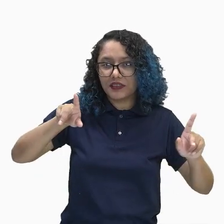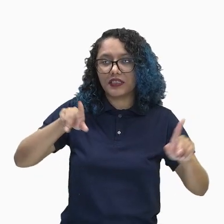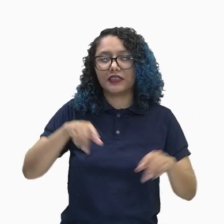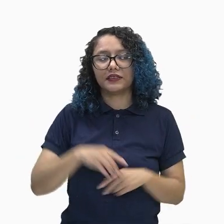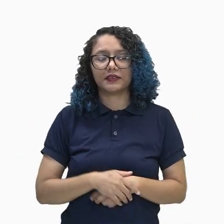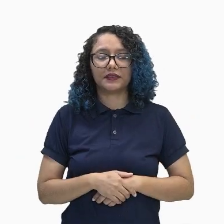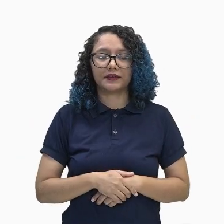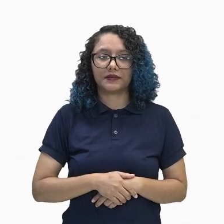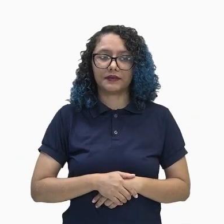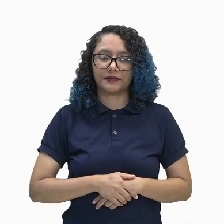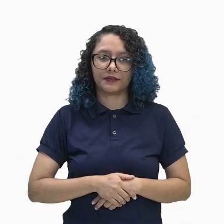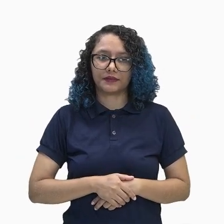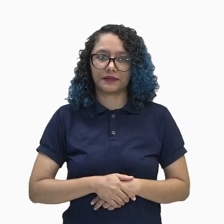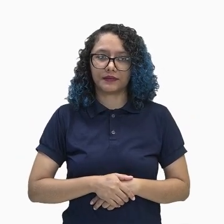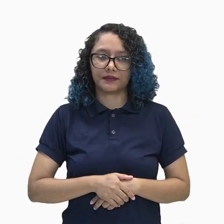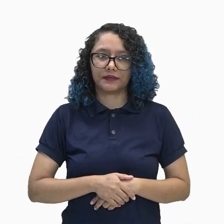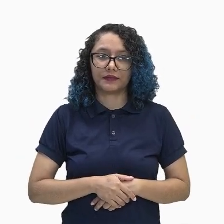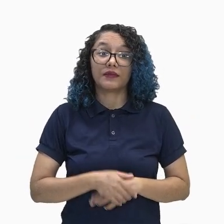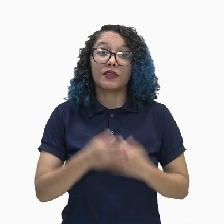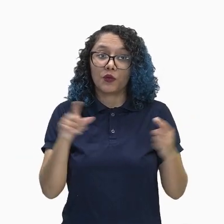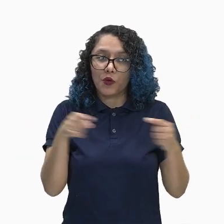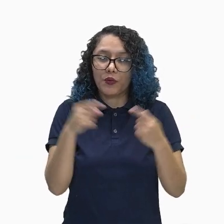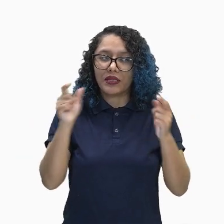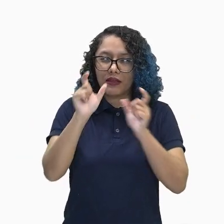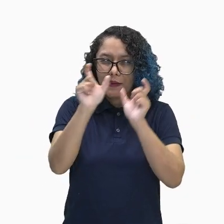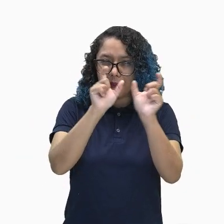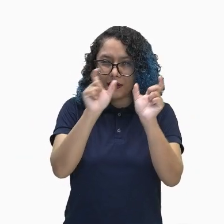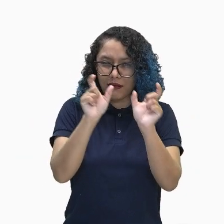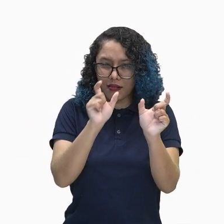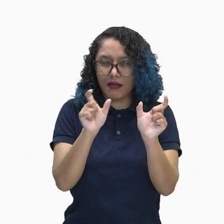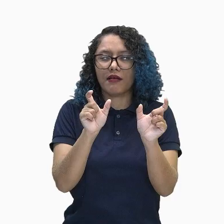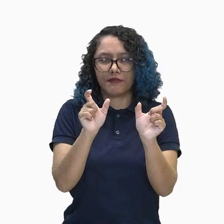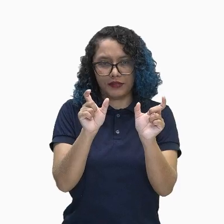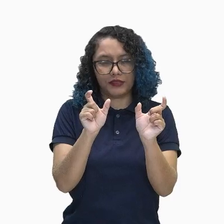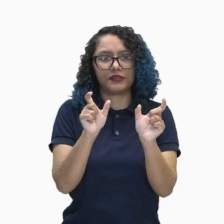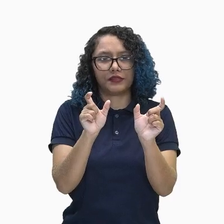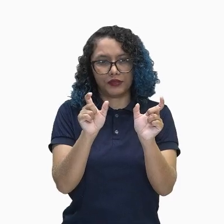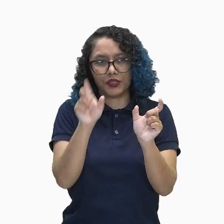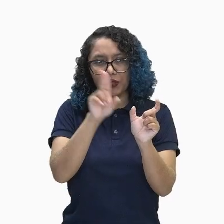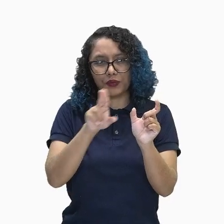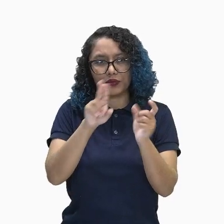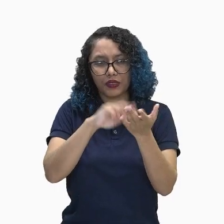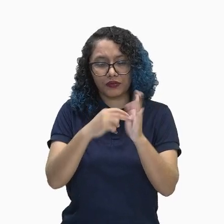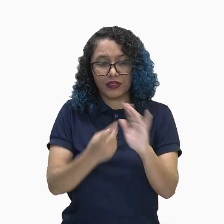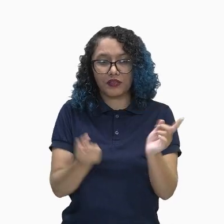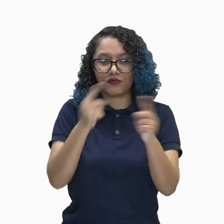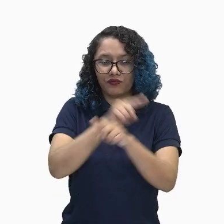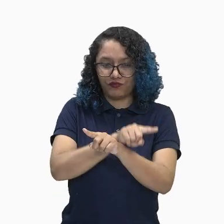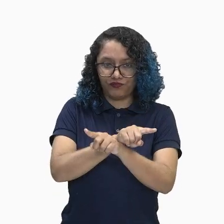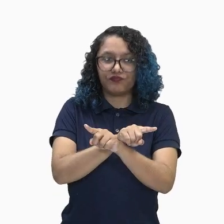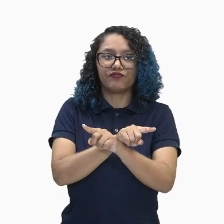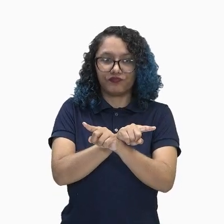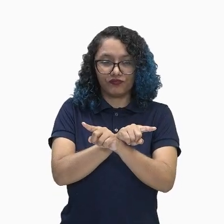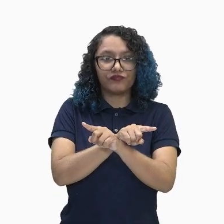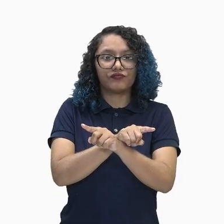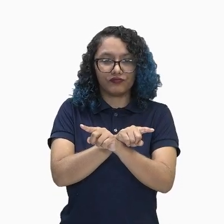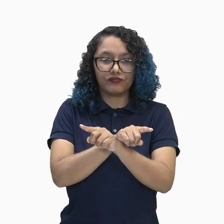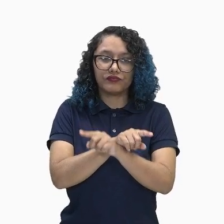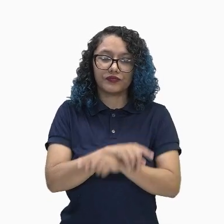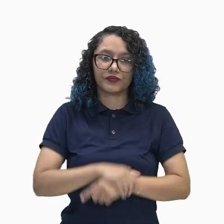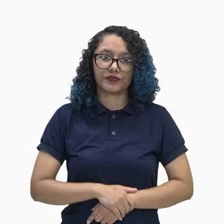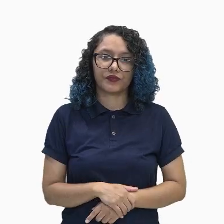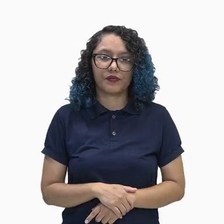antítese é o quê? Palavras, né, que são empregadas com sentidos diferentes, sentidos